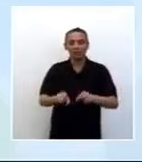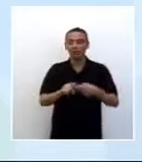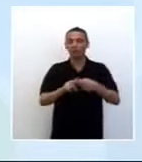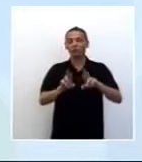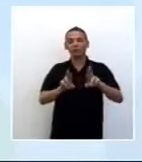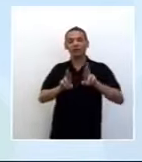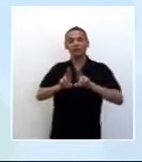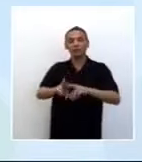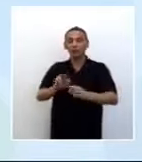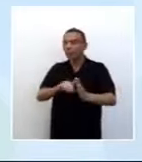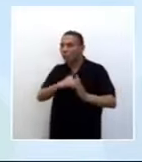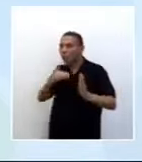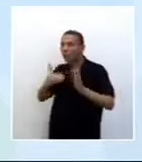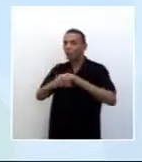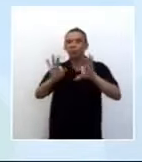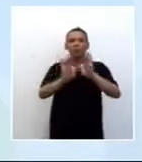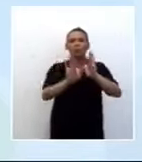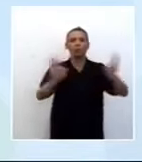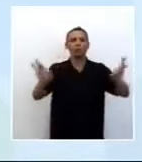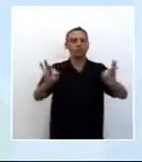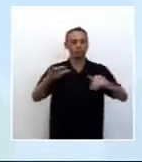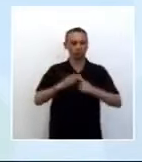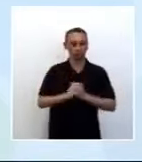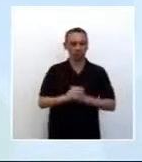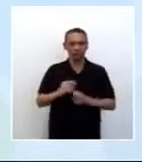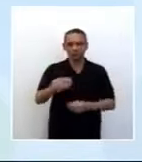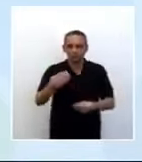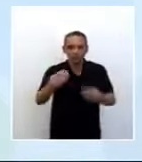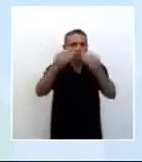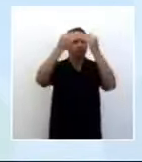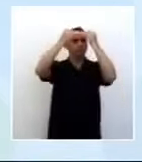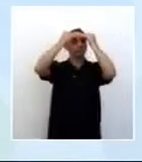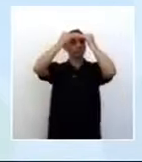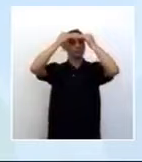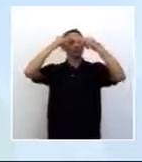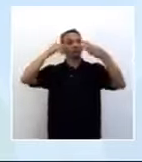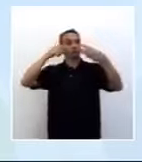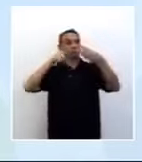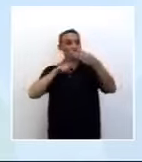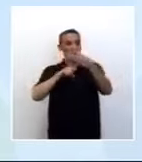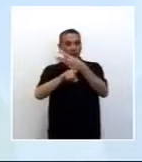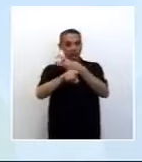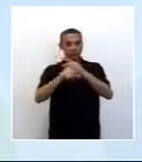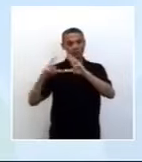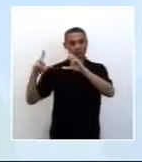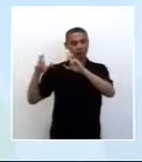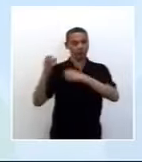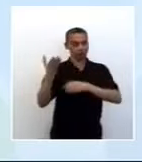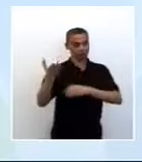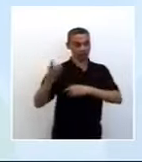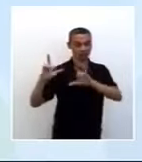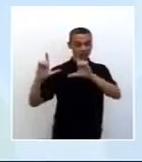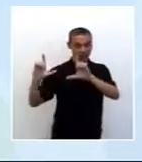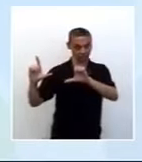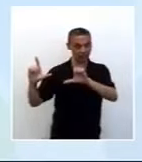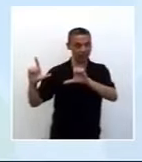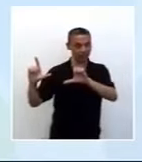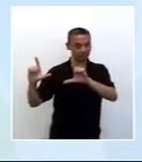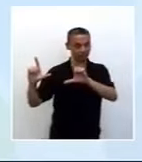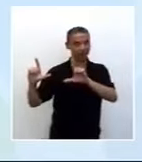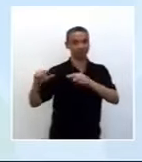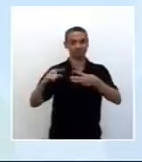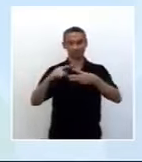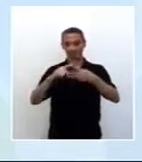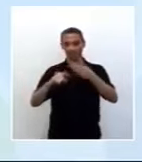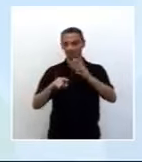resposta completa Tá certo então memoriza e essas três perguntas dar um print na tela eu tô falando para você fazer